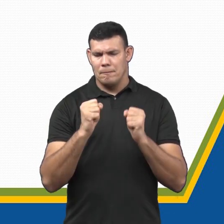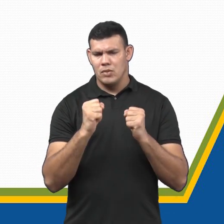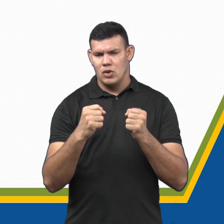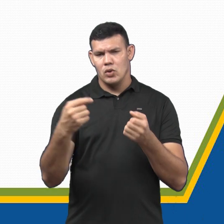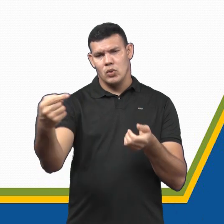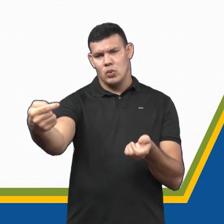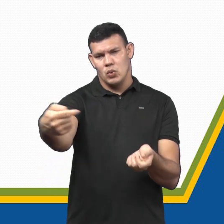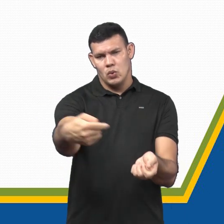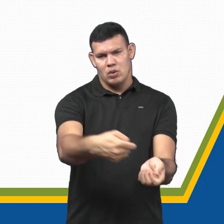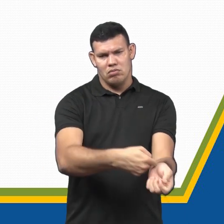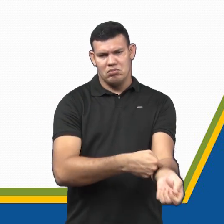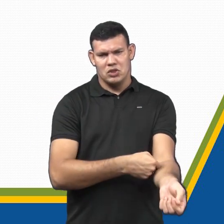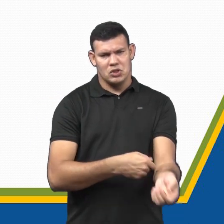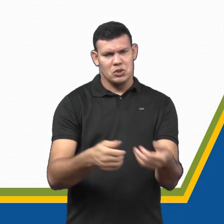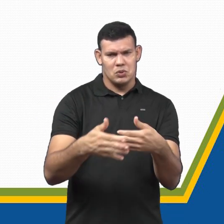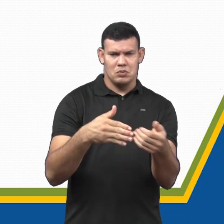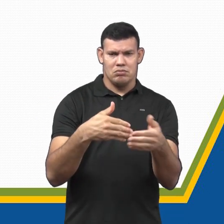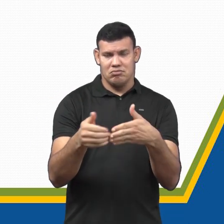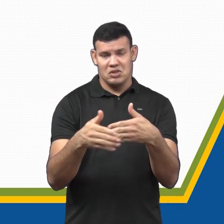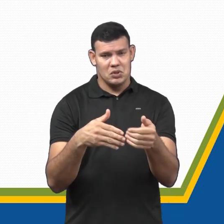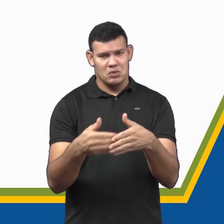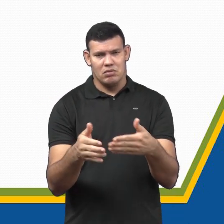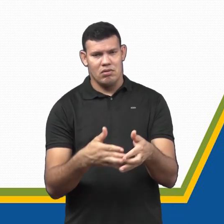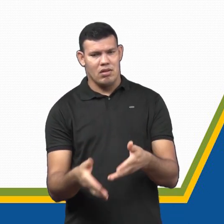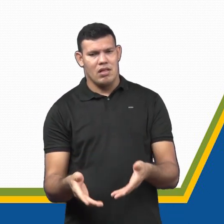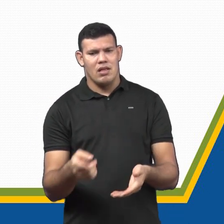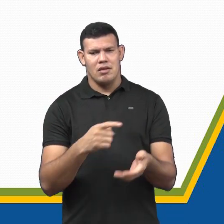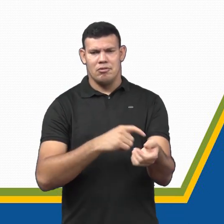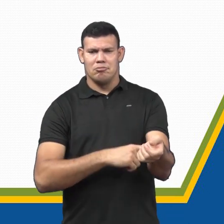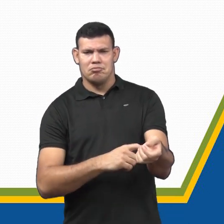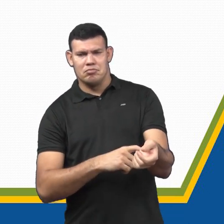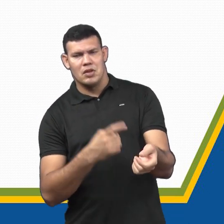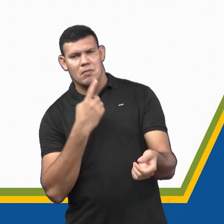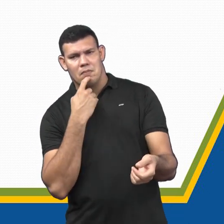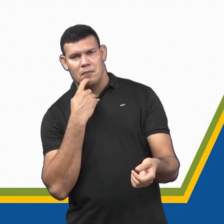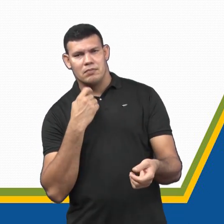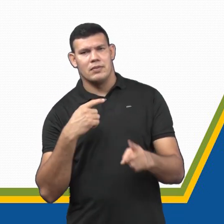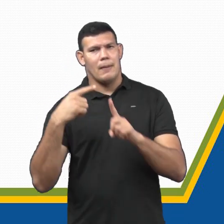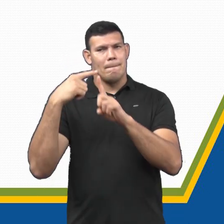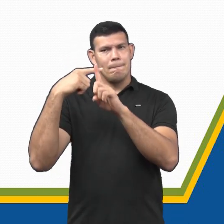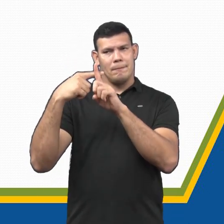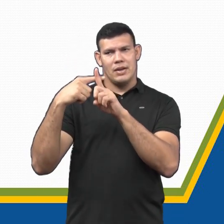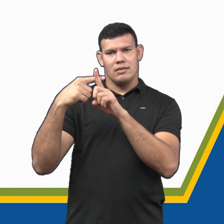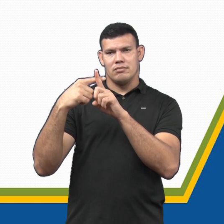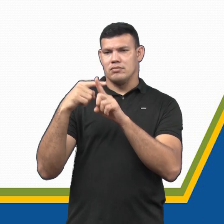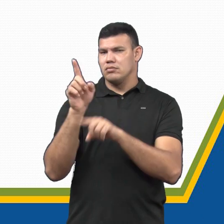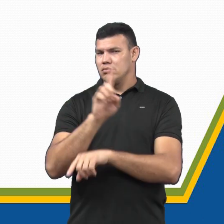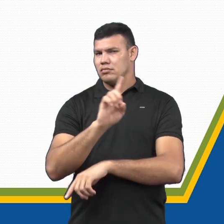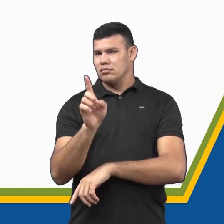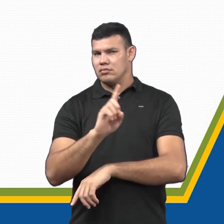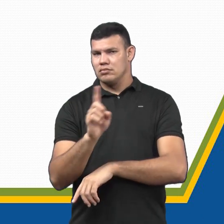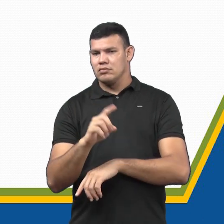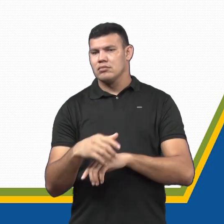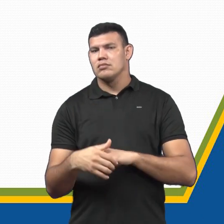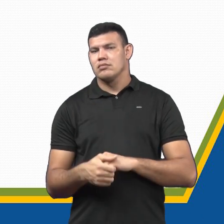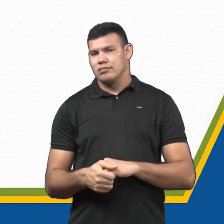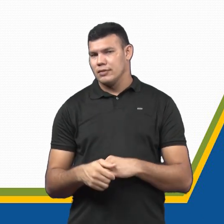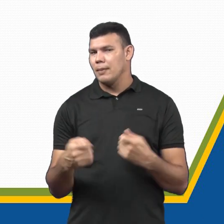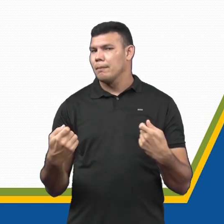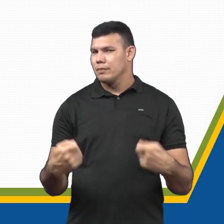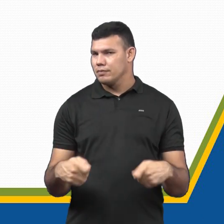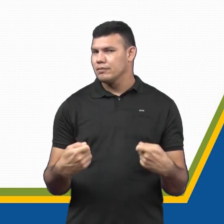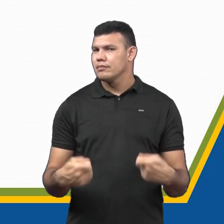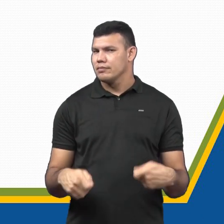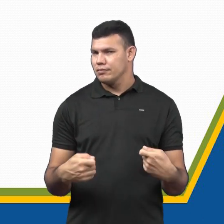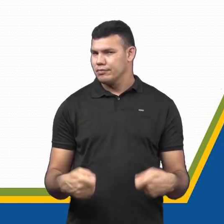receber sangue de qualquer tipo sanguíneo. Pode ser positivo e negativo? Não, porque a gente também